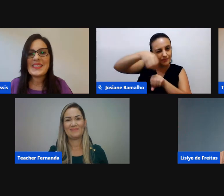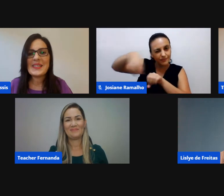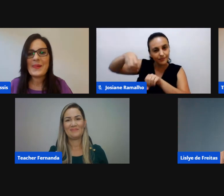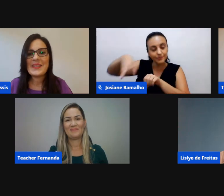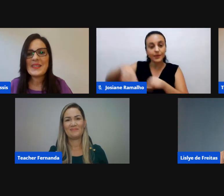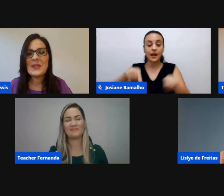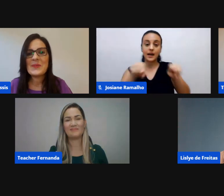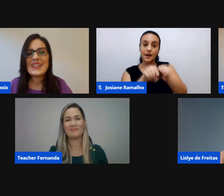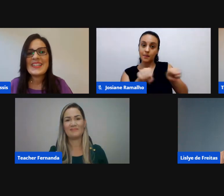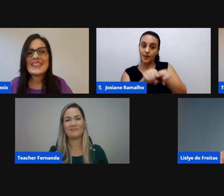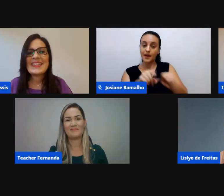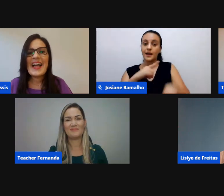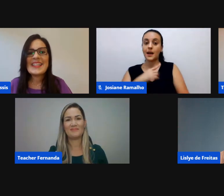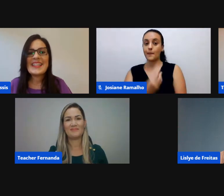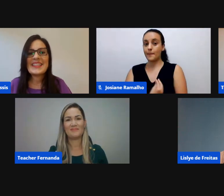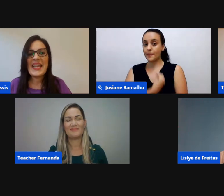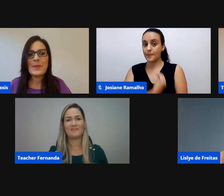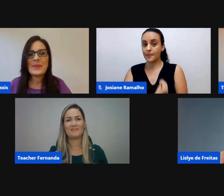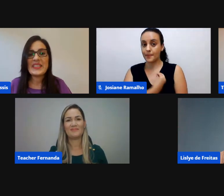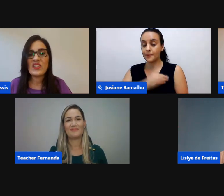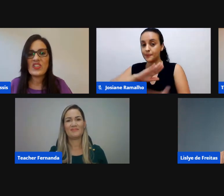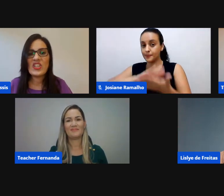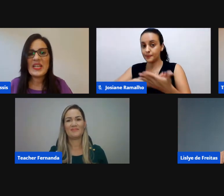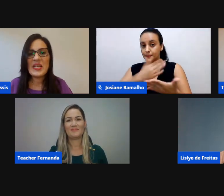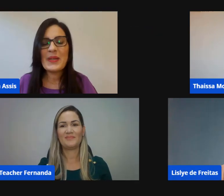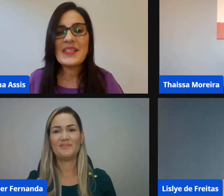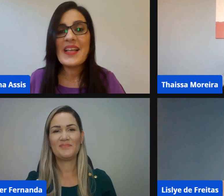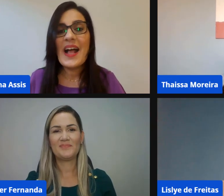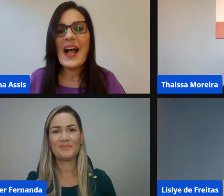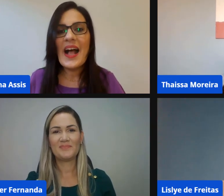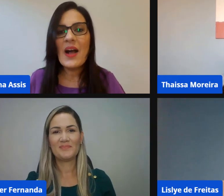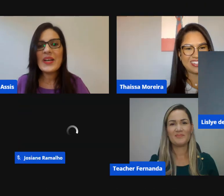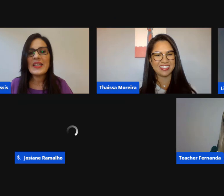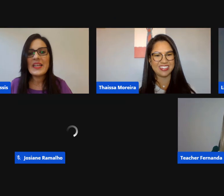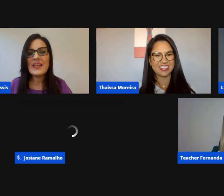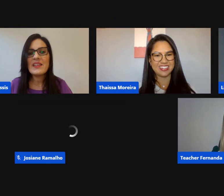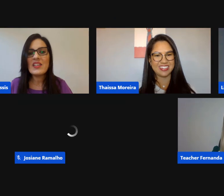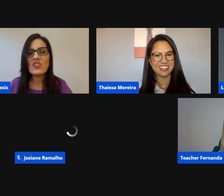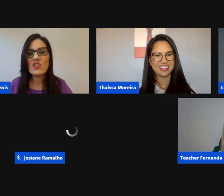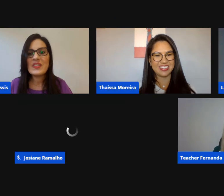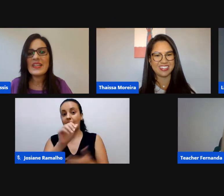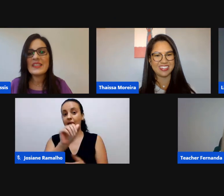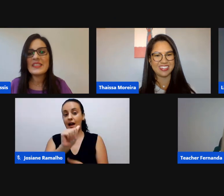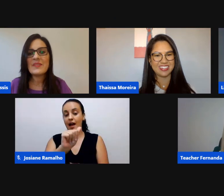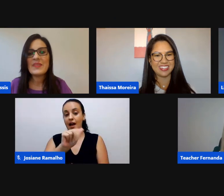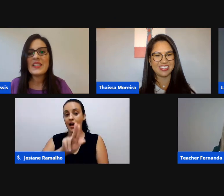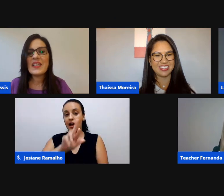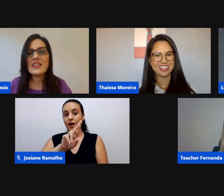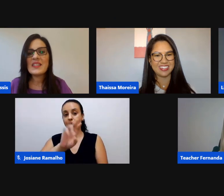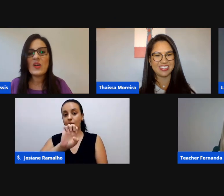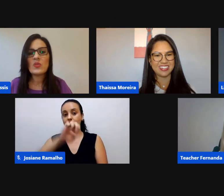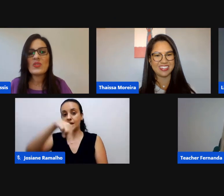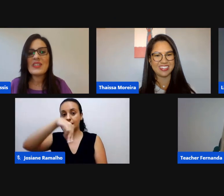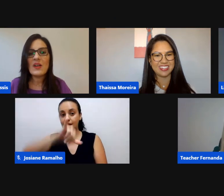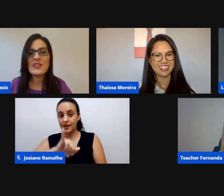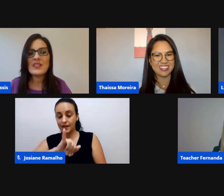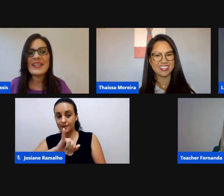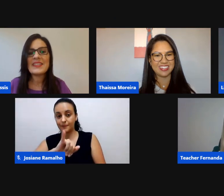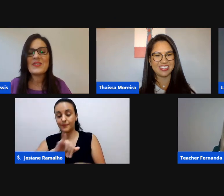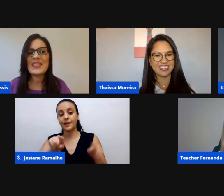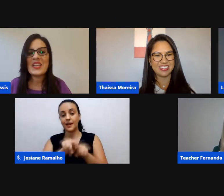com a participação das intérpretes de Libras, Aureni e Josiane, que estão